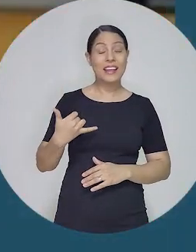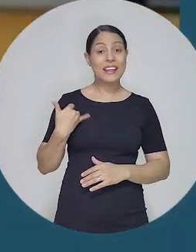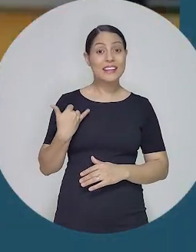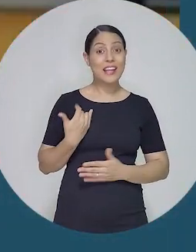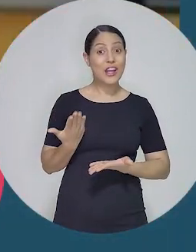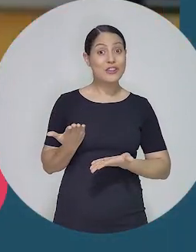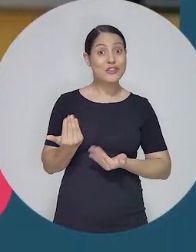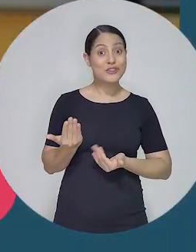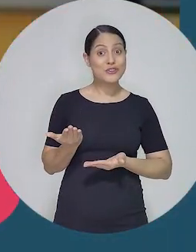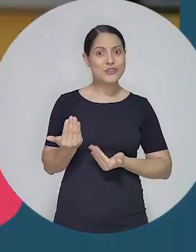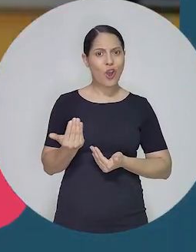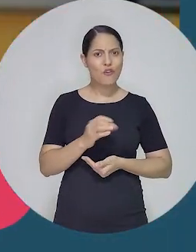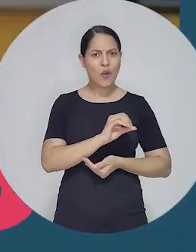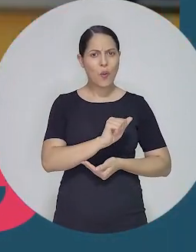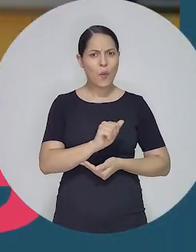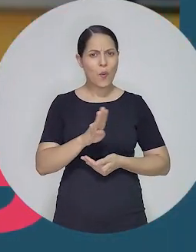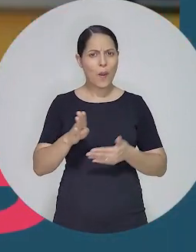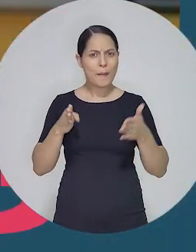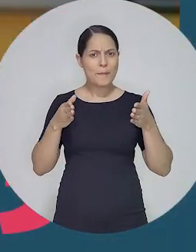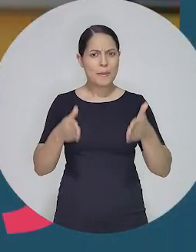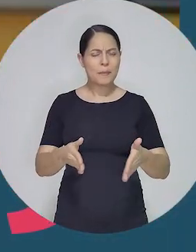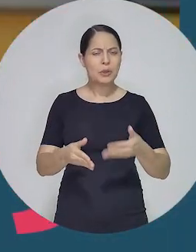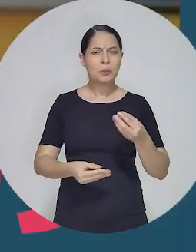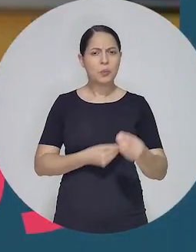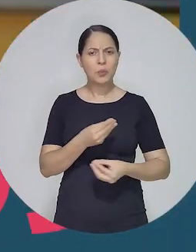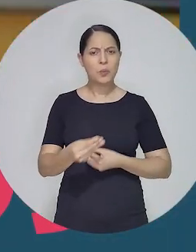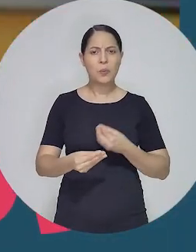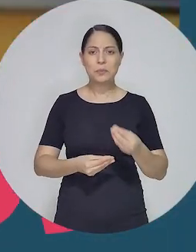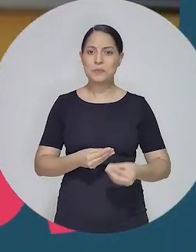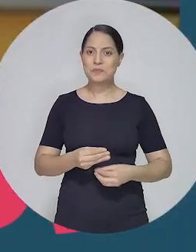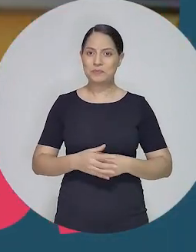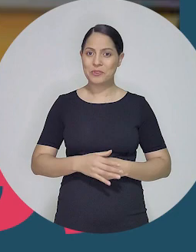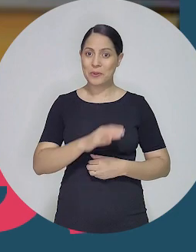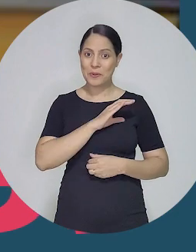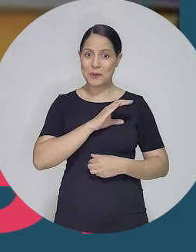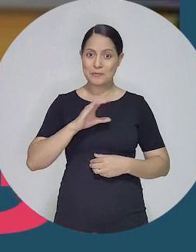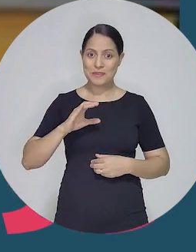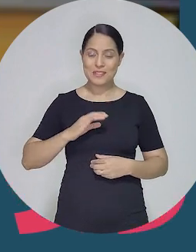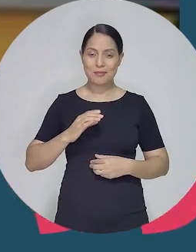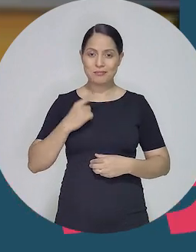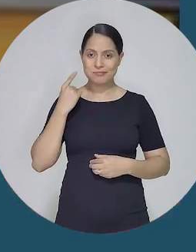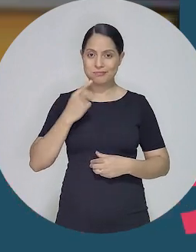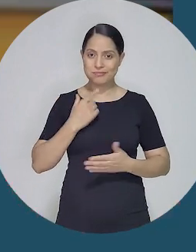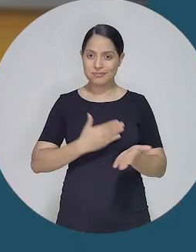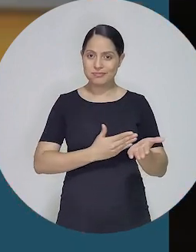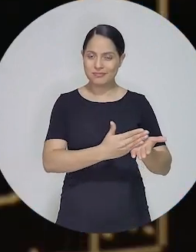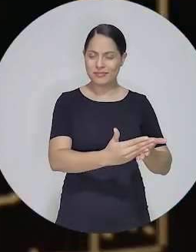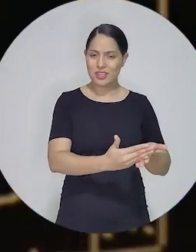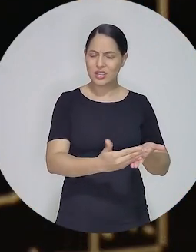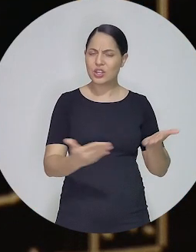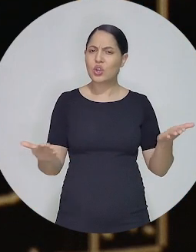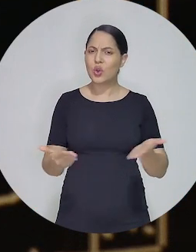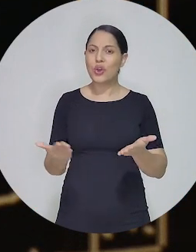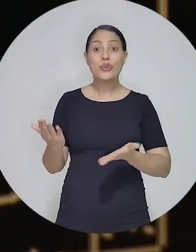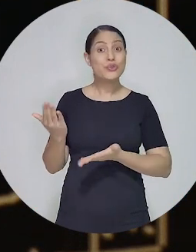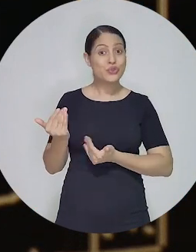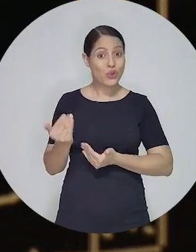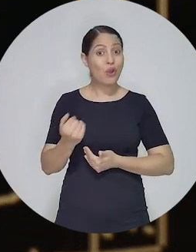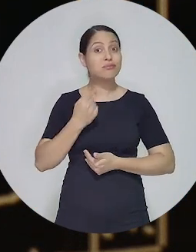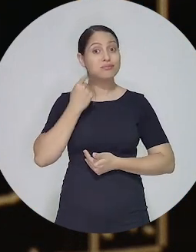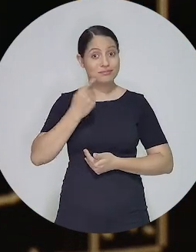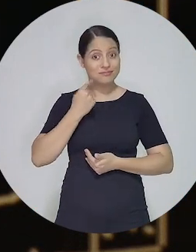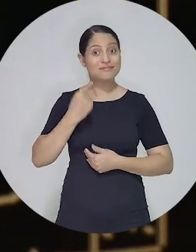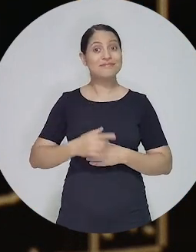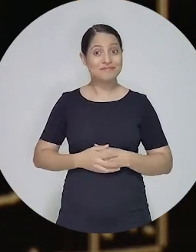Ainda jovem, começou cedo a caminhada na Ordem como integrante da Comissão do Advogado Iniciante, equivalente hoje à atual Comissão